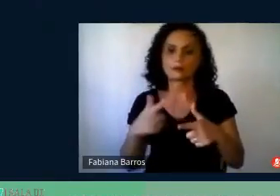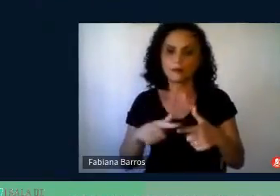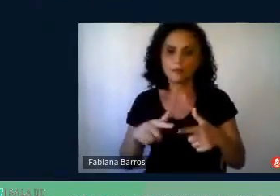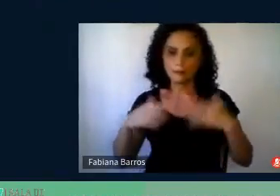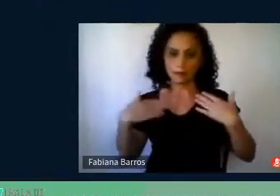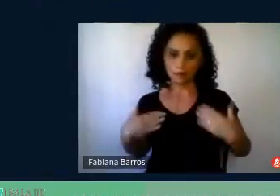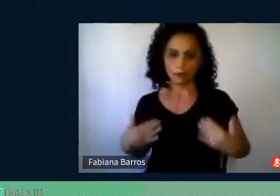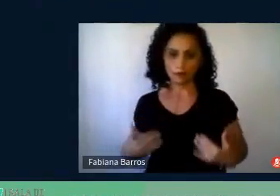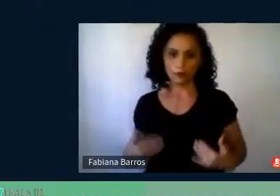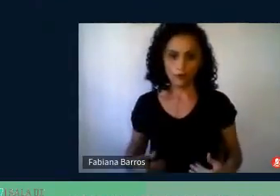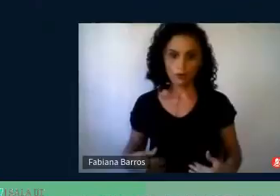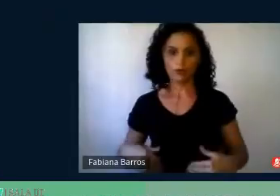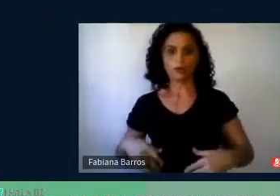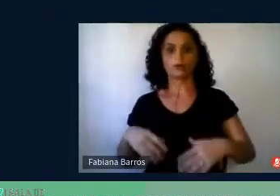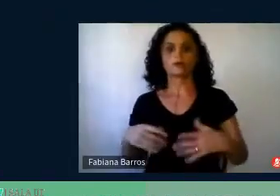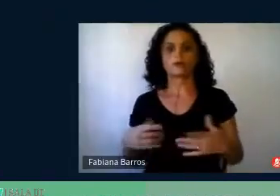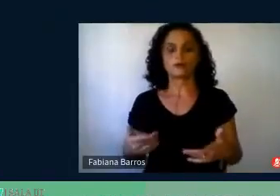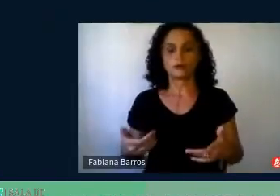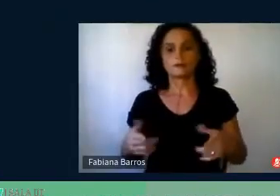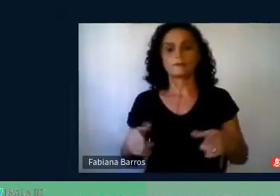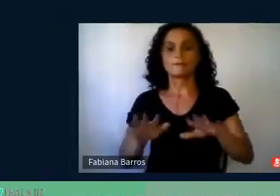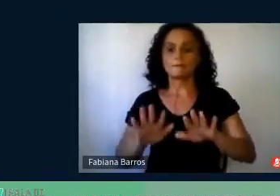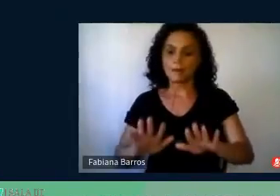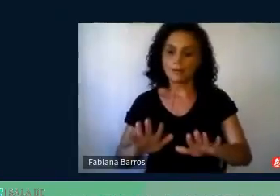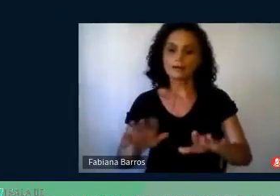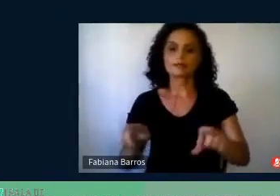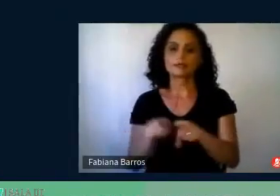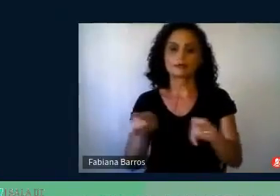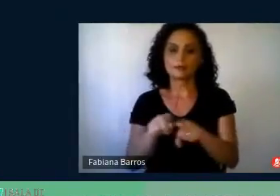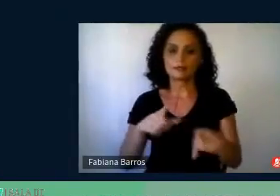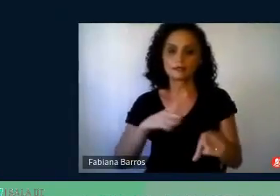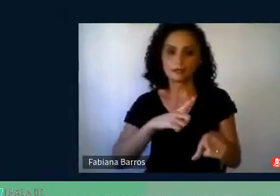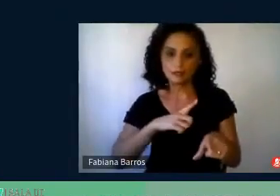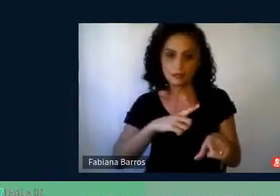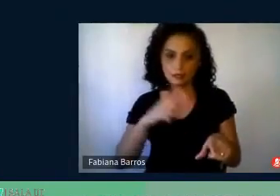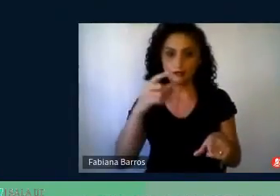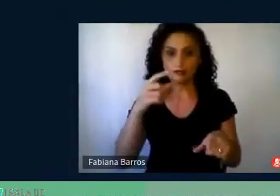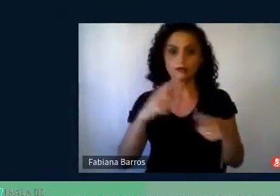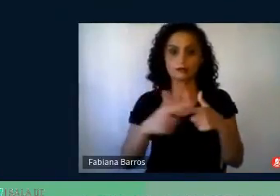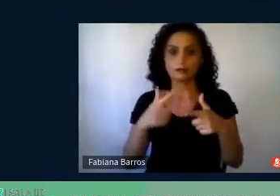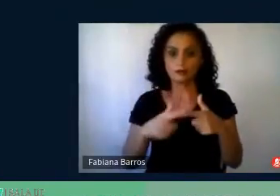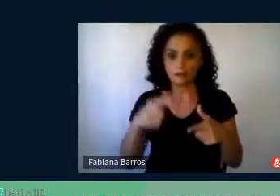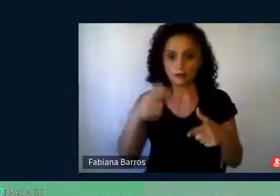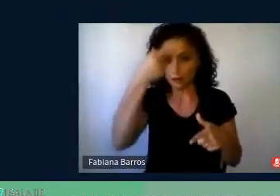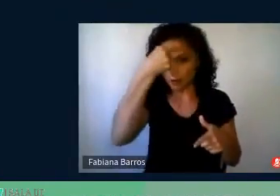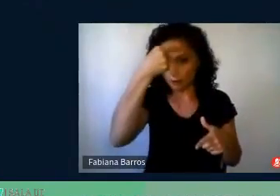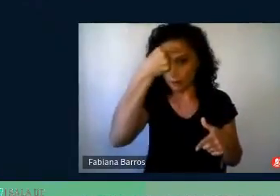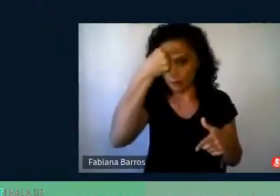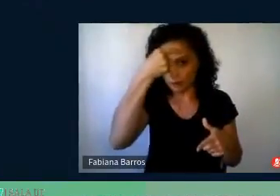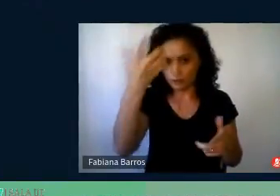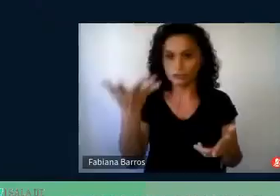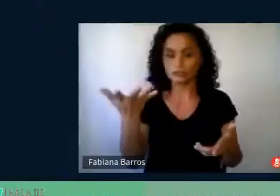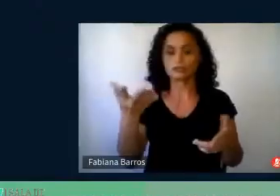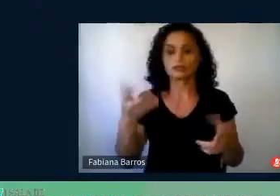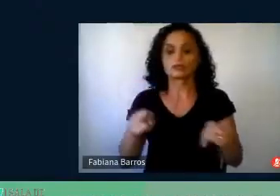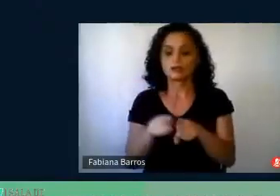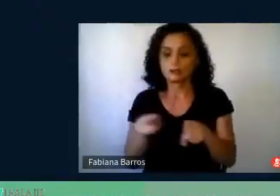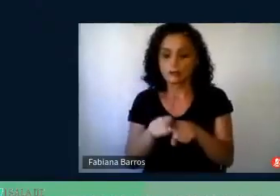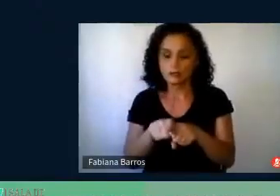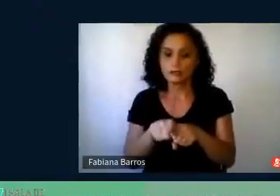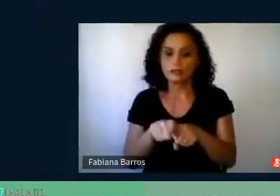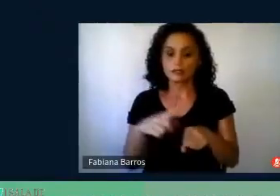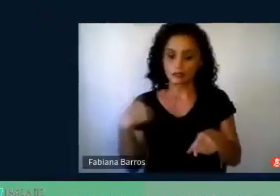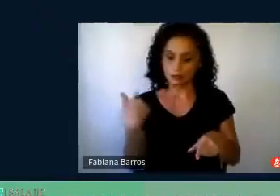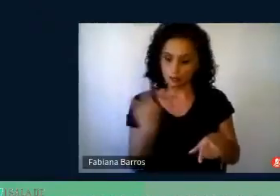saúde mental das pessoas. E esse comitê tem feito um trabalho espetacular em mobilizar a comunidade para ajudar no apoio à